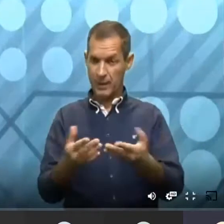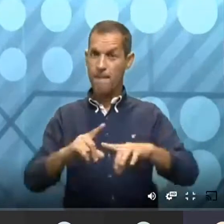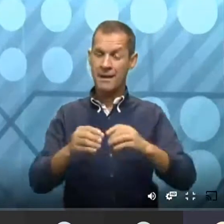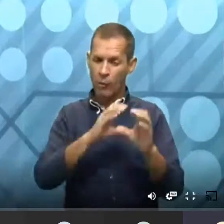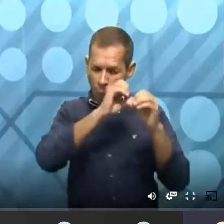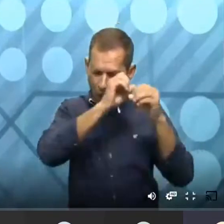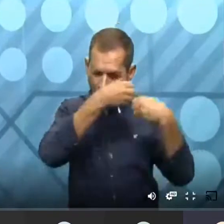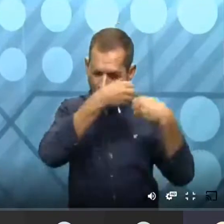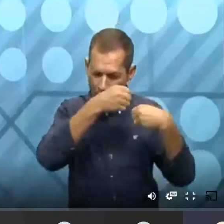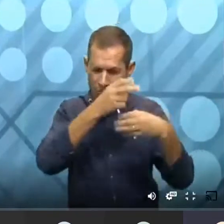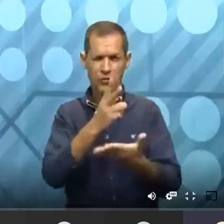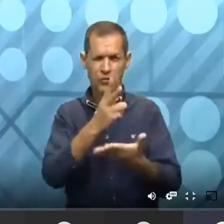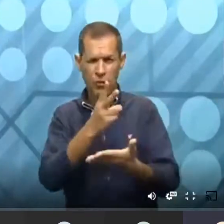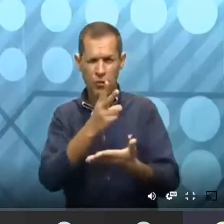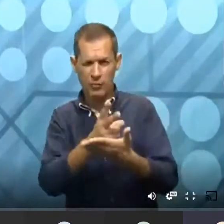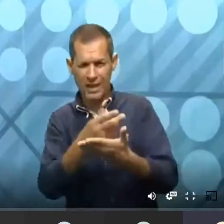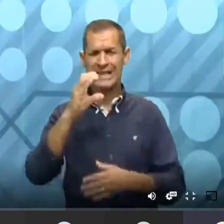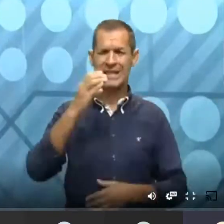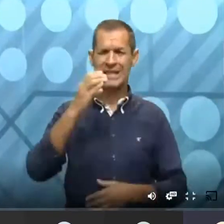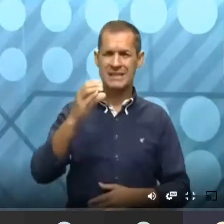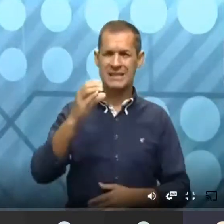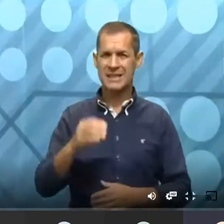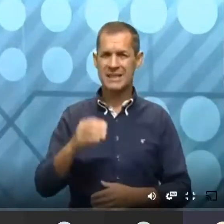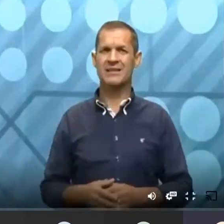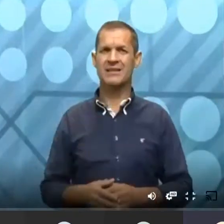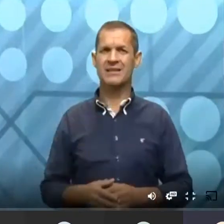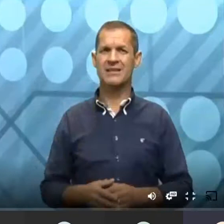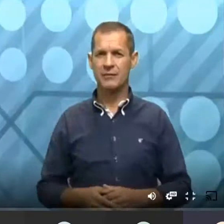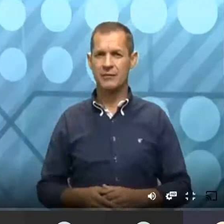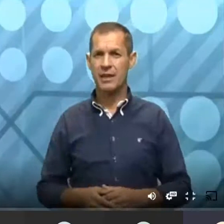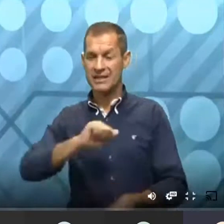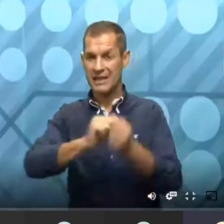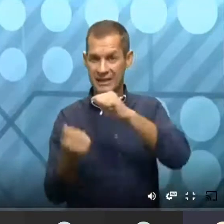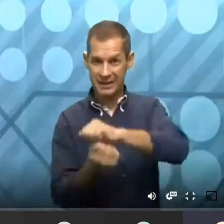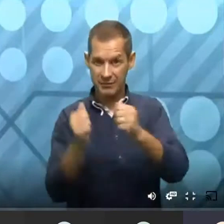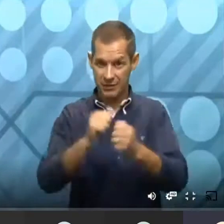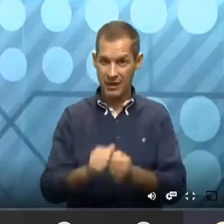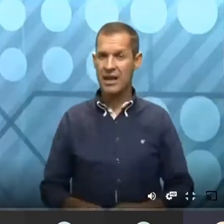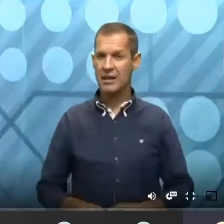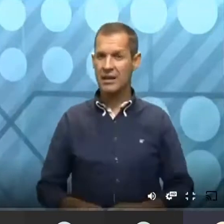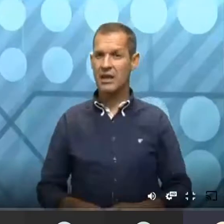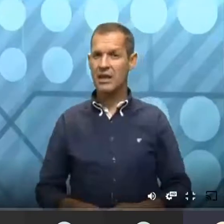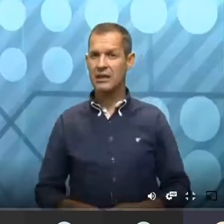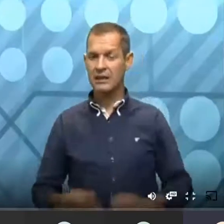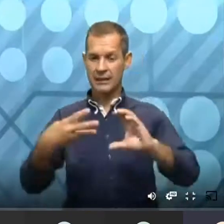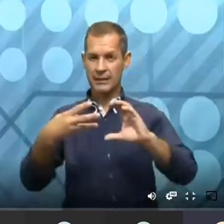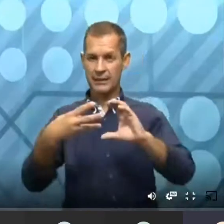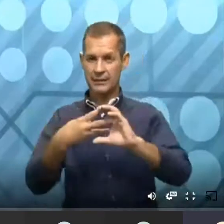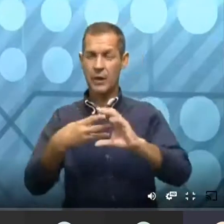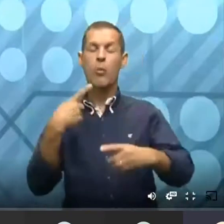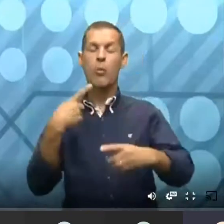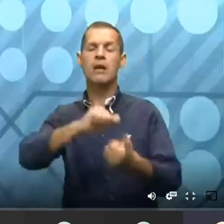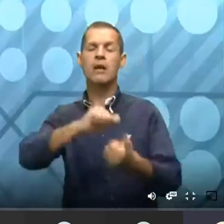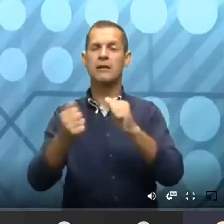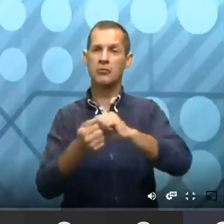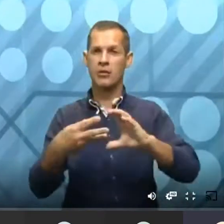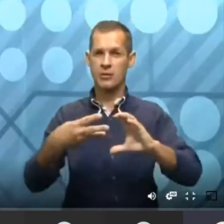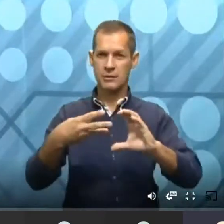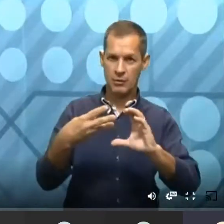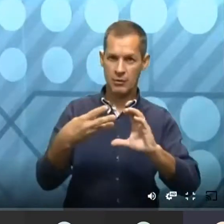A parte microscópica da parte de adaptações celulares, né? Por que